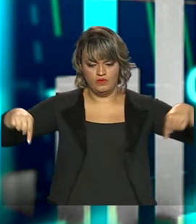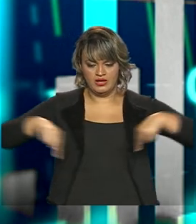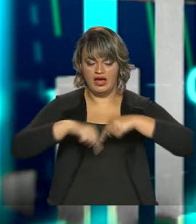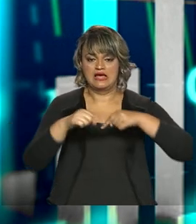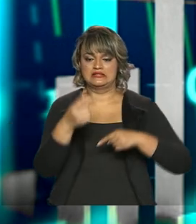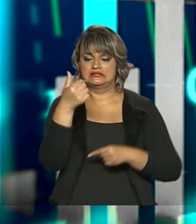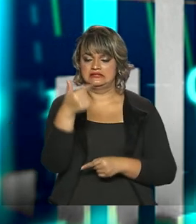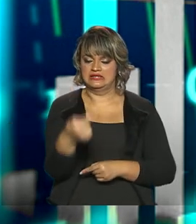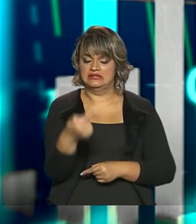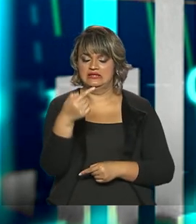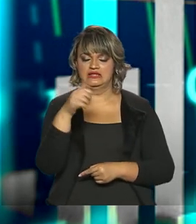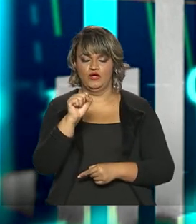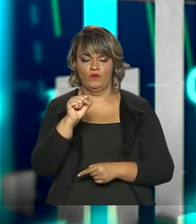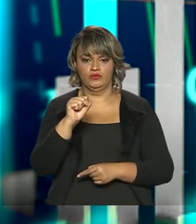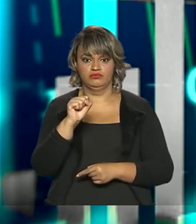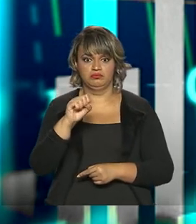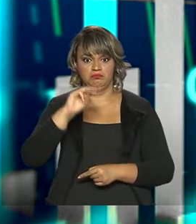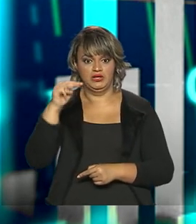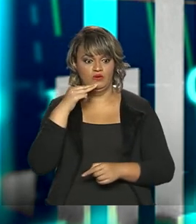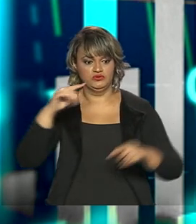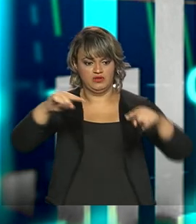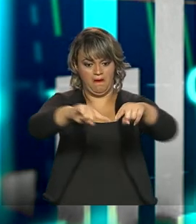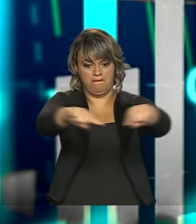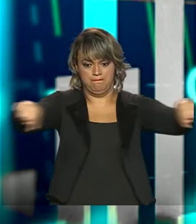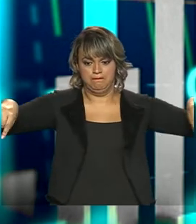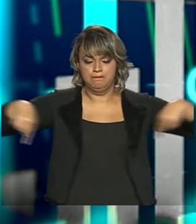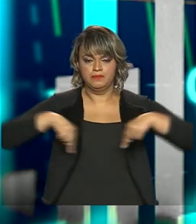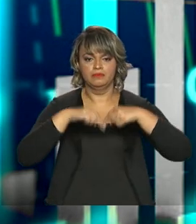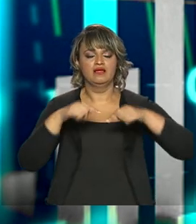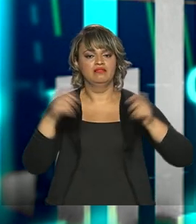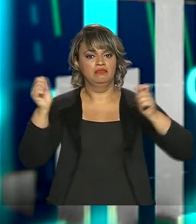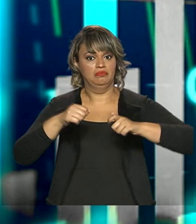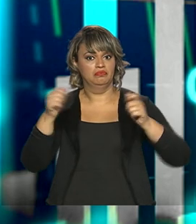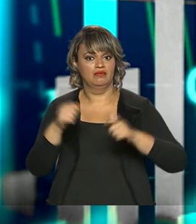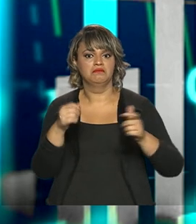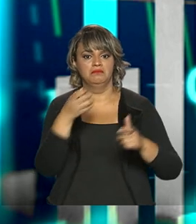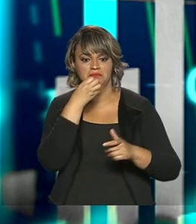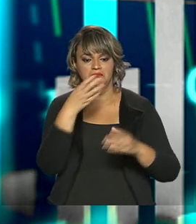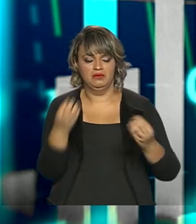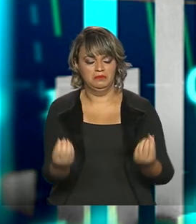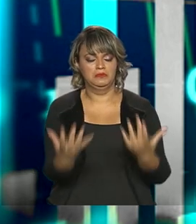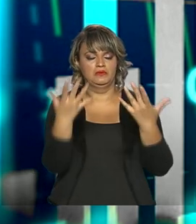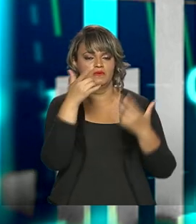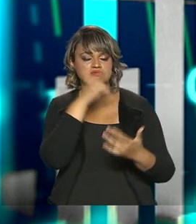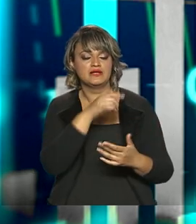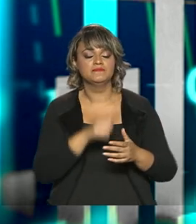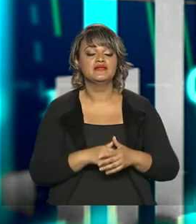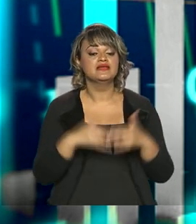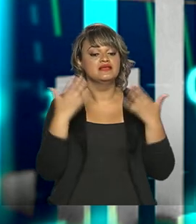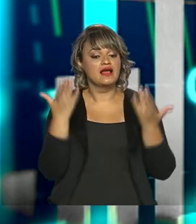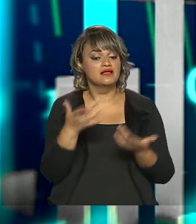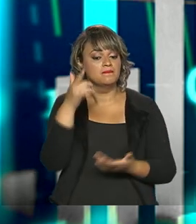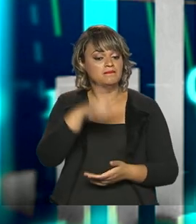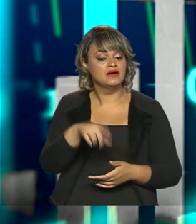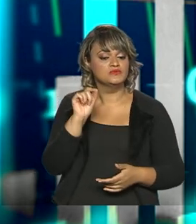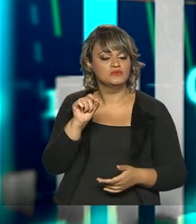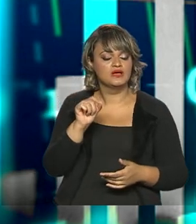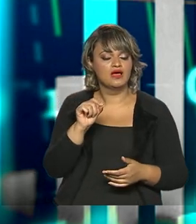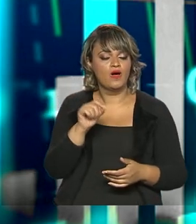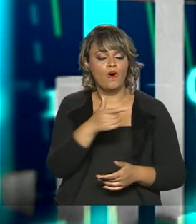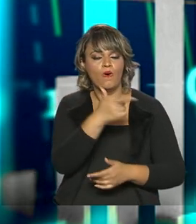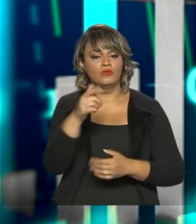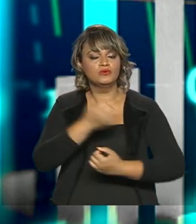muito positivo e certamente contribui para esse o estimado pela Conab e para tanto nós temos alguns